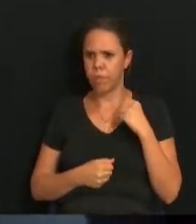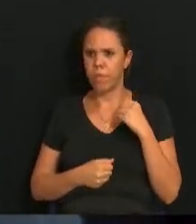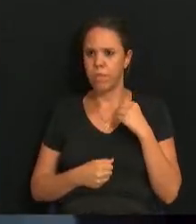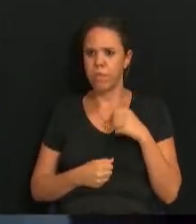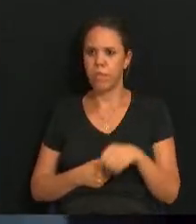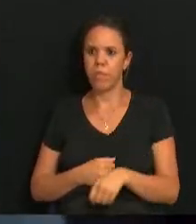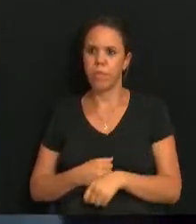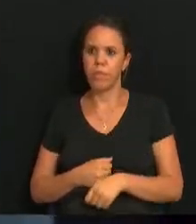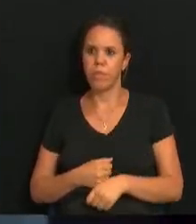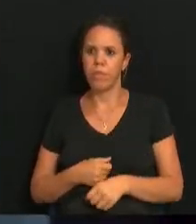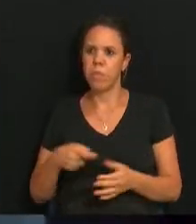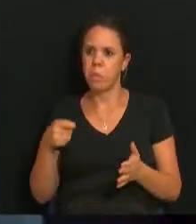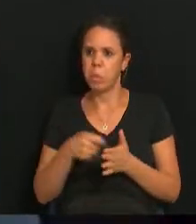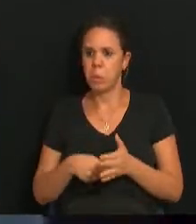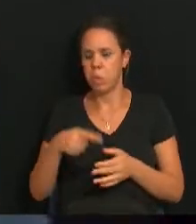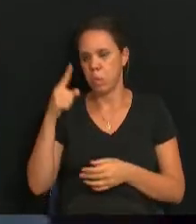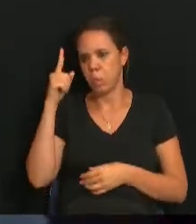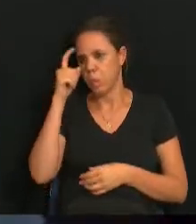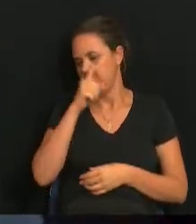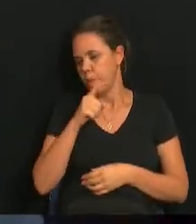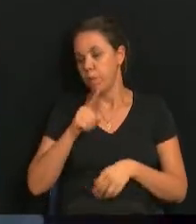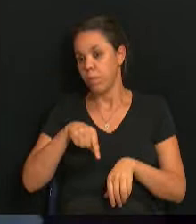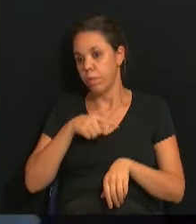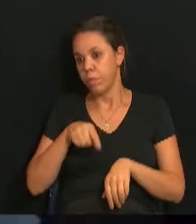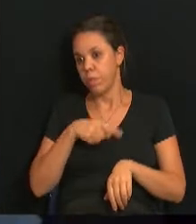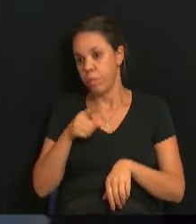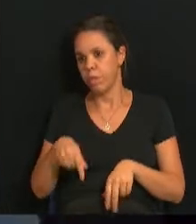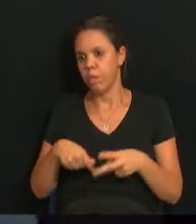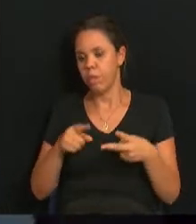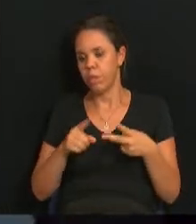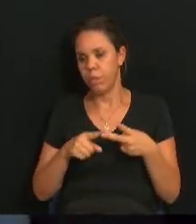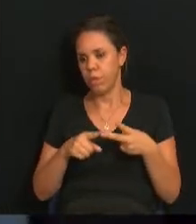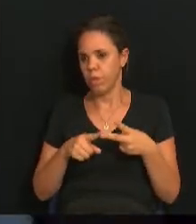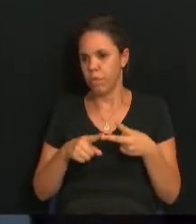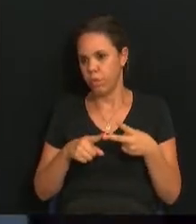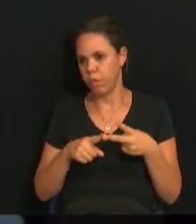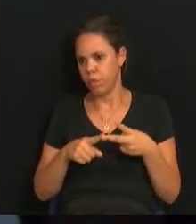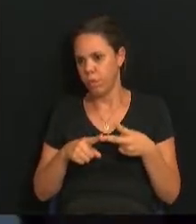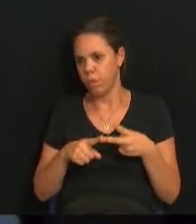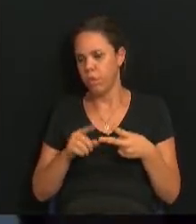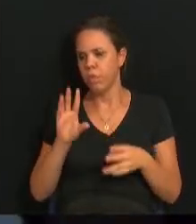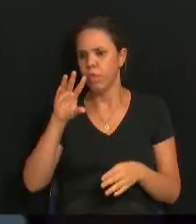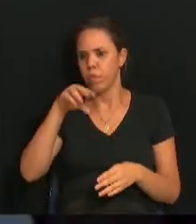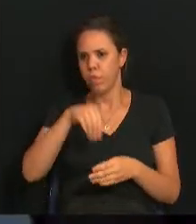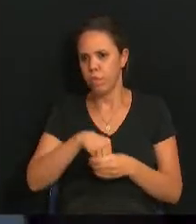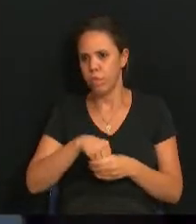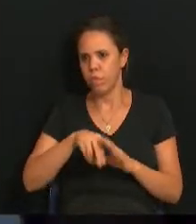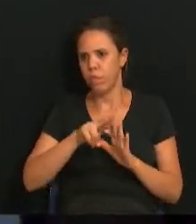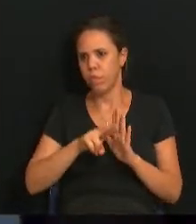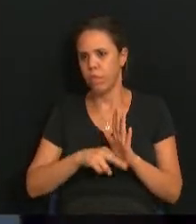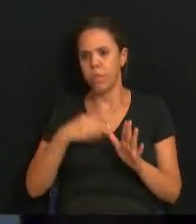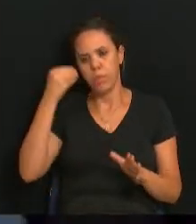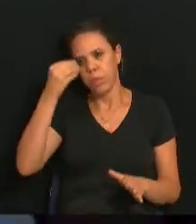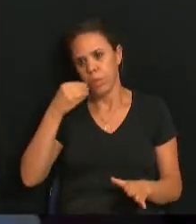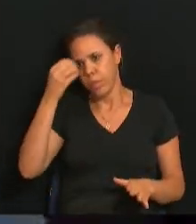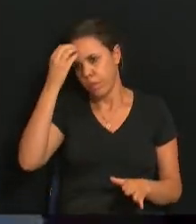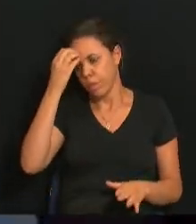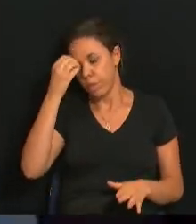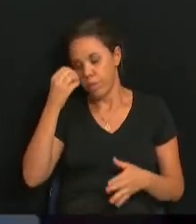custoso e, né, exige tempo. O segundo aspecto e que está previsto no nosso regimento, é o conhecimento por